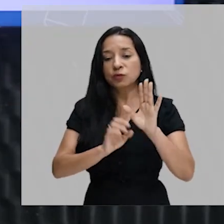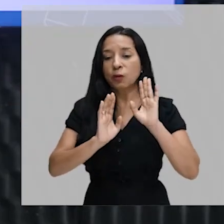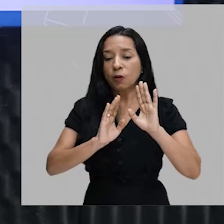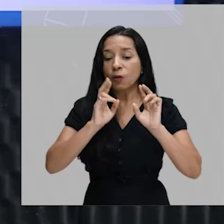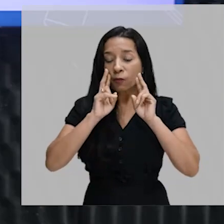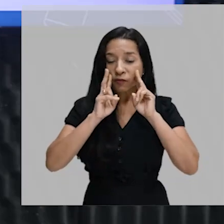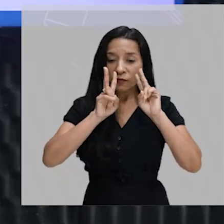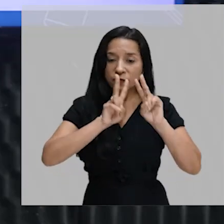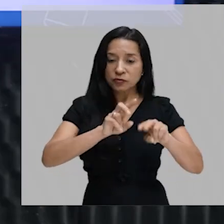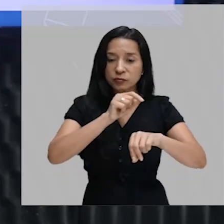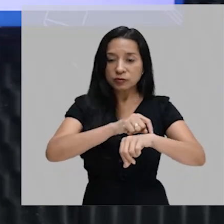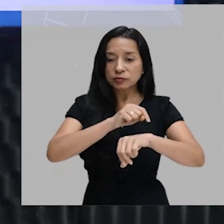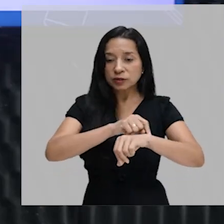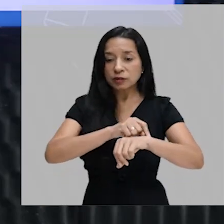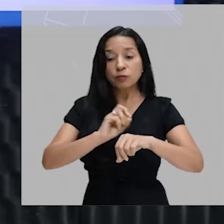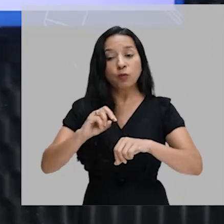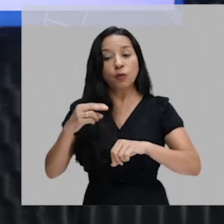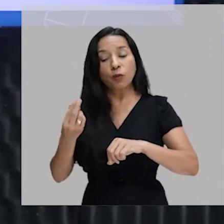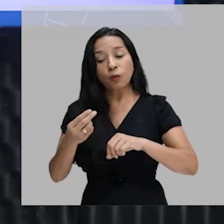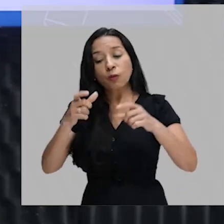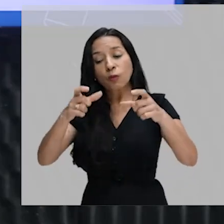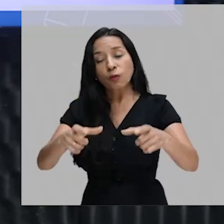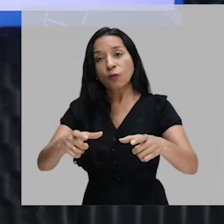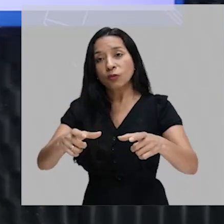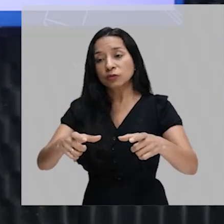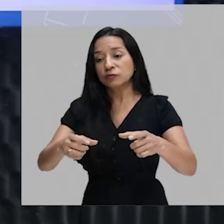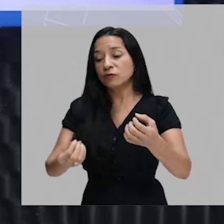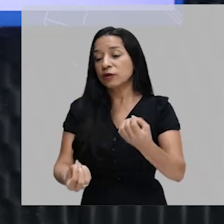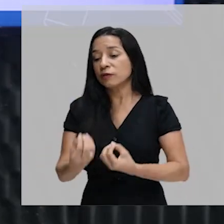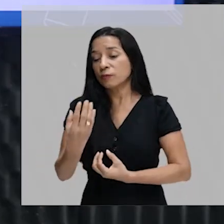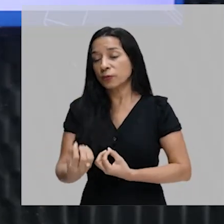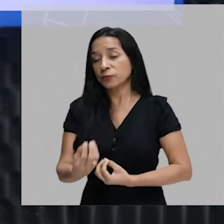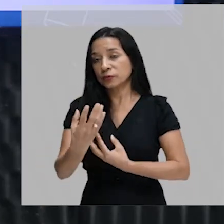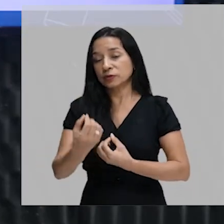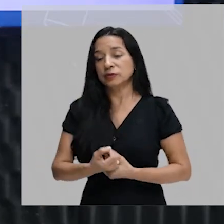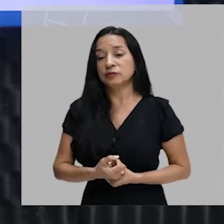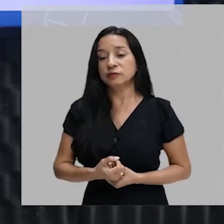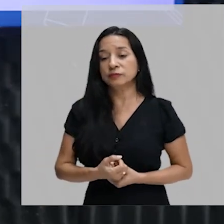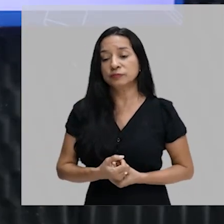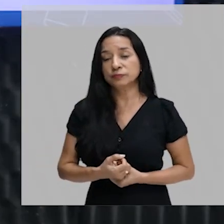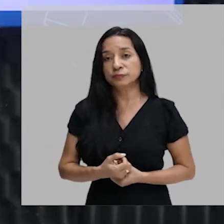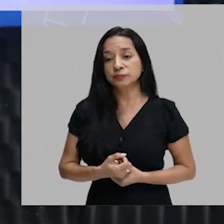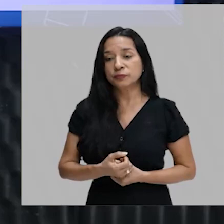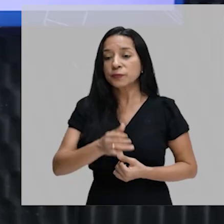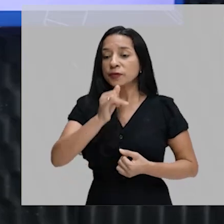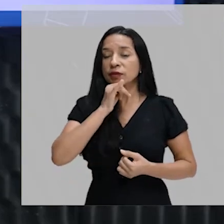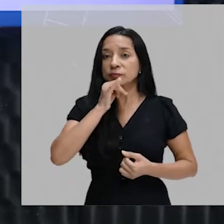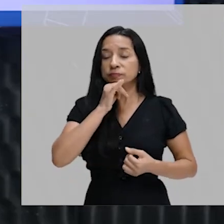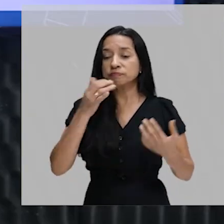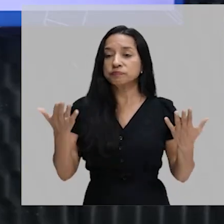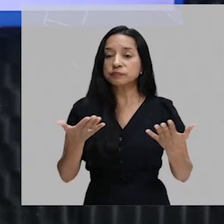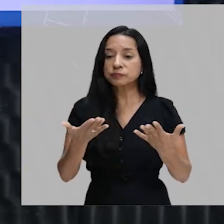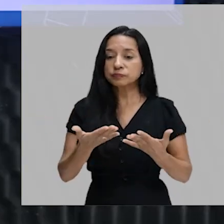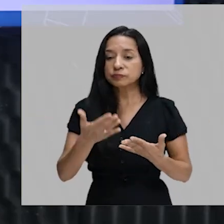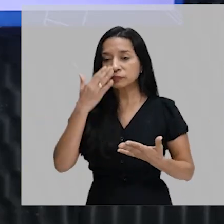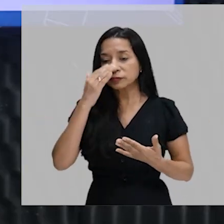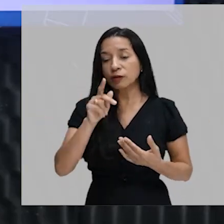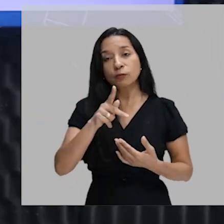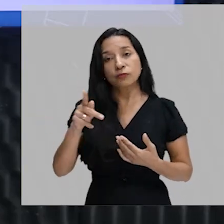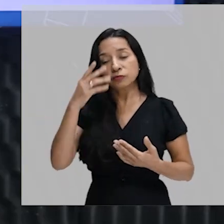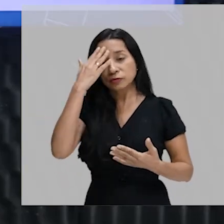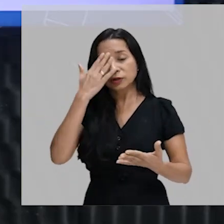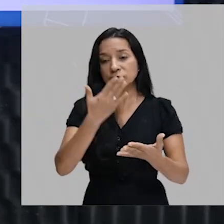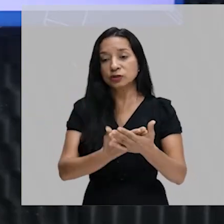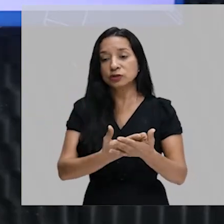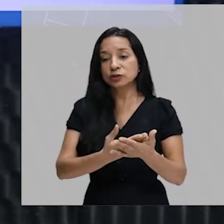produzido, certo? Quer ver só uma coisa? Eu vou falar, eu sempre gosto desse exemplo, porque eu acredito que o número de pessoas que